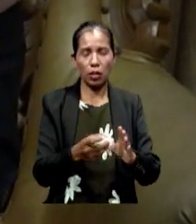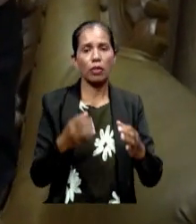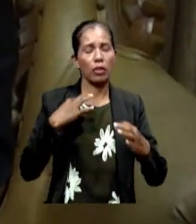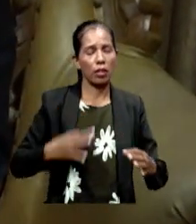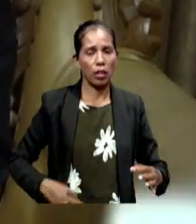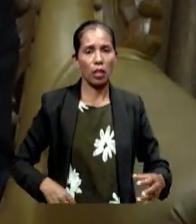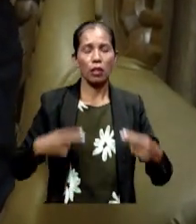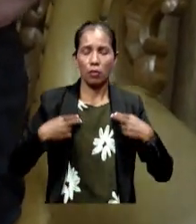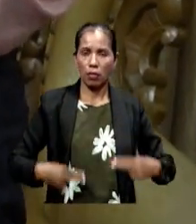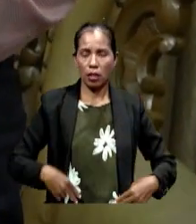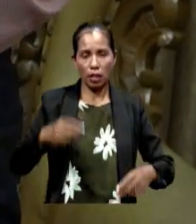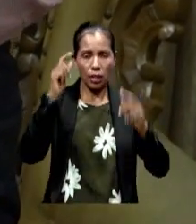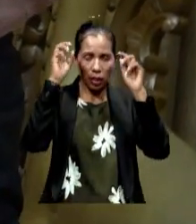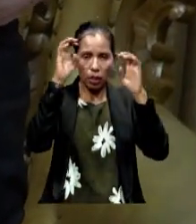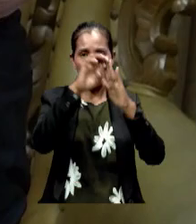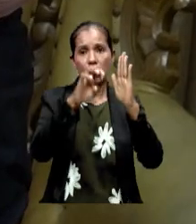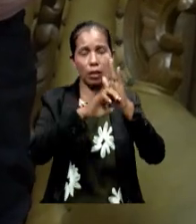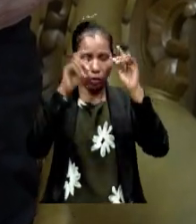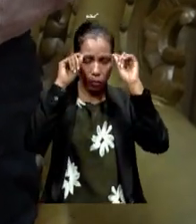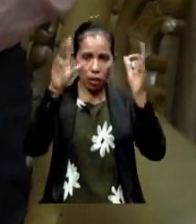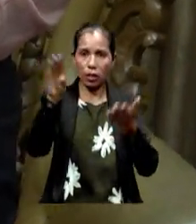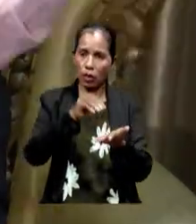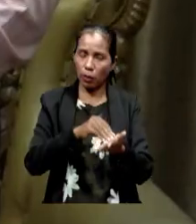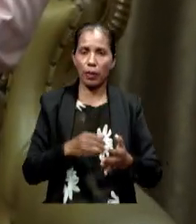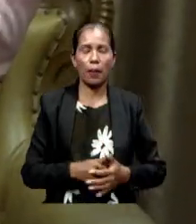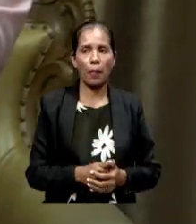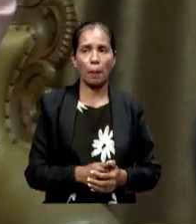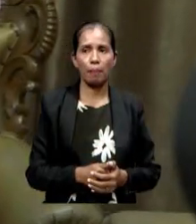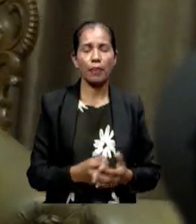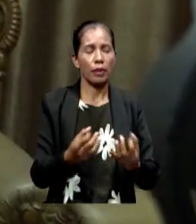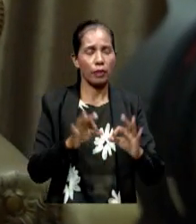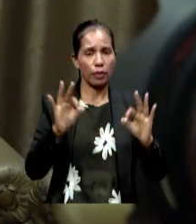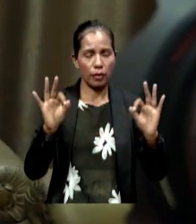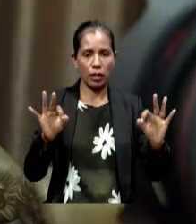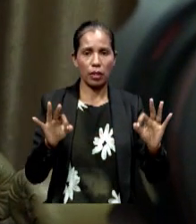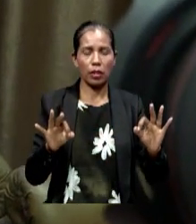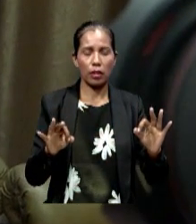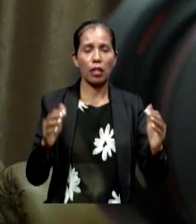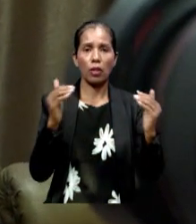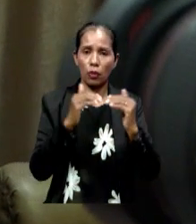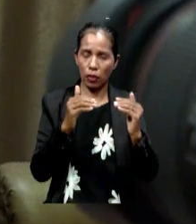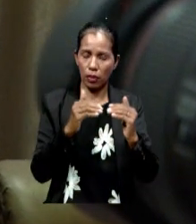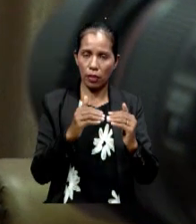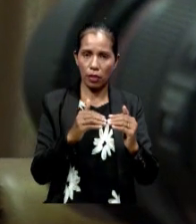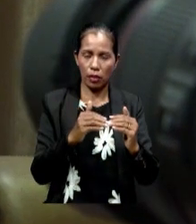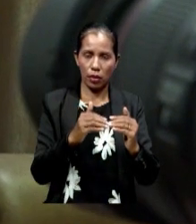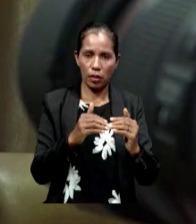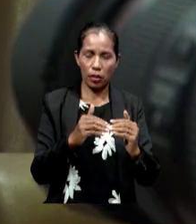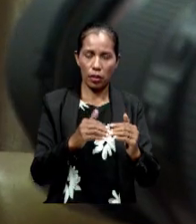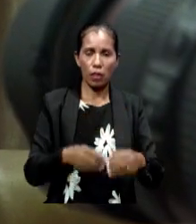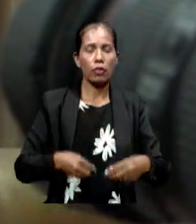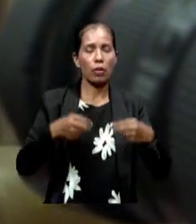Timor-Leste adoptou-na. Final da legislatura, porque eu tinha que entregar ao